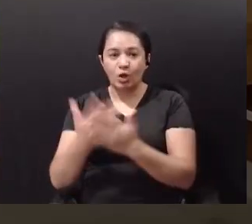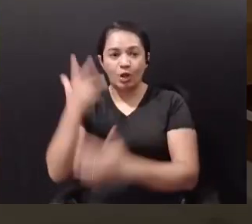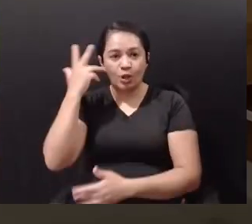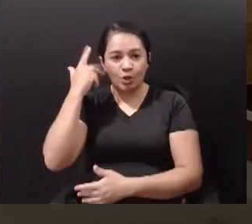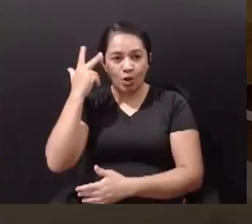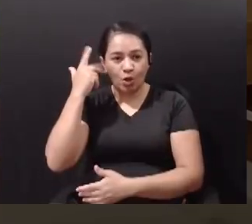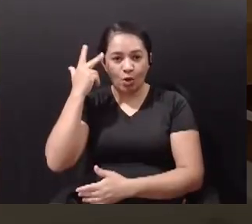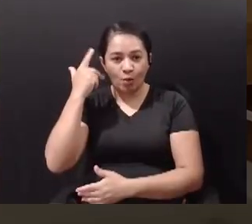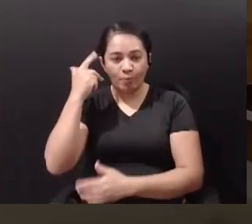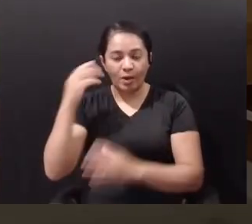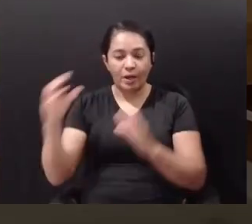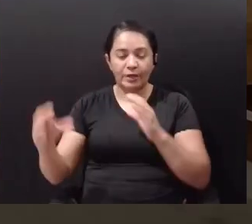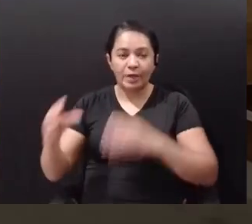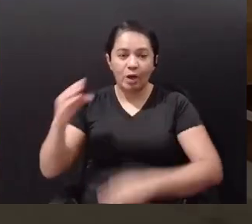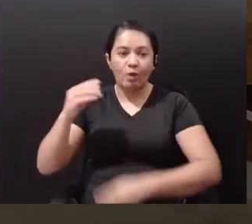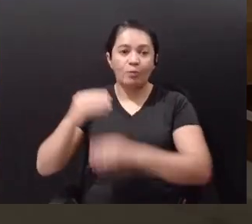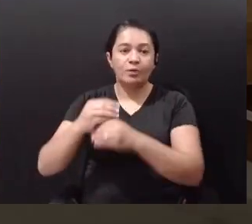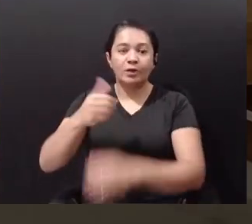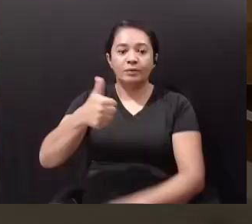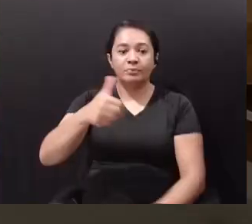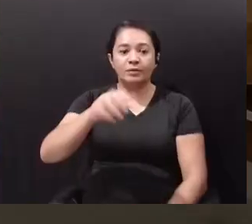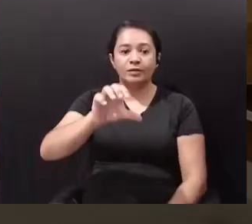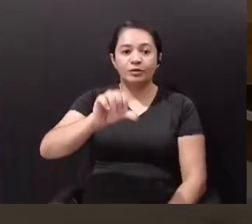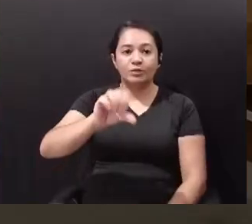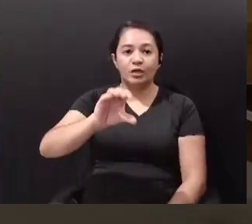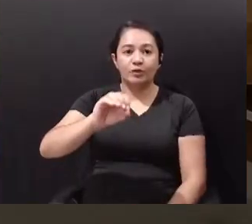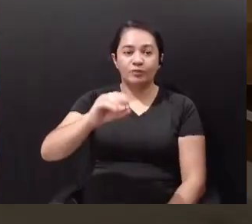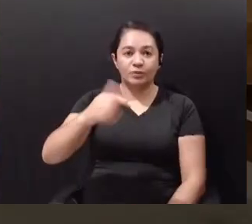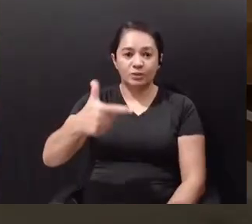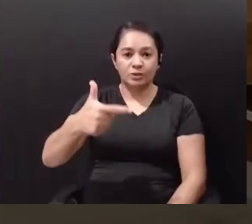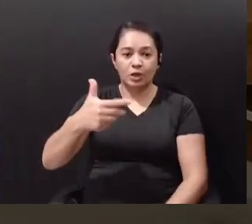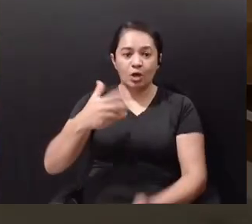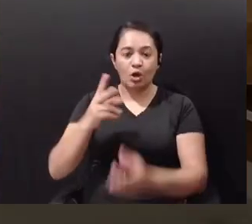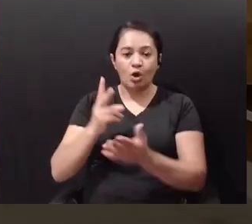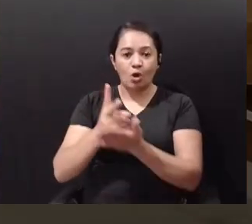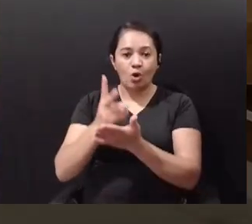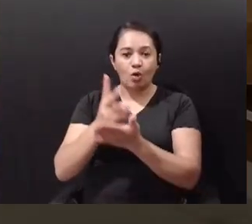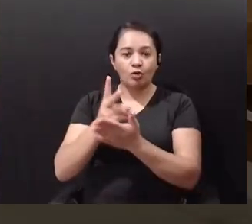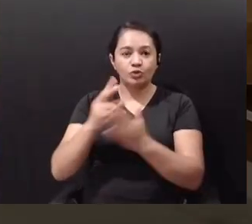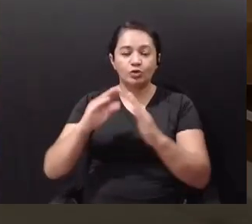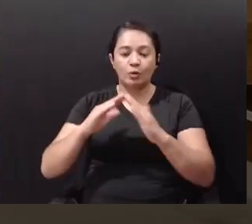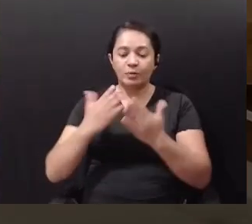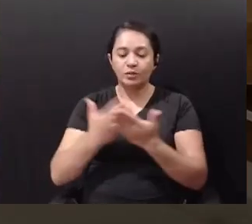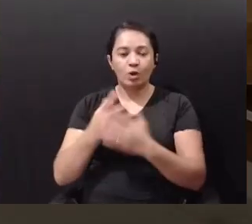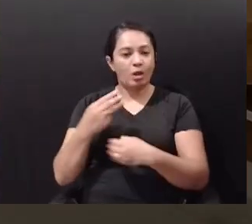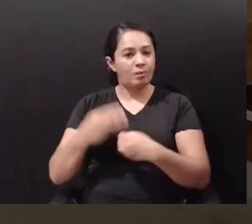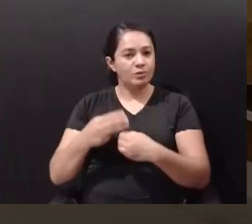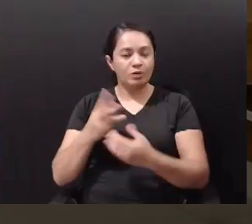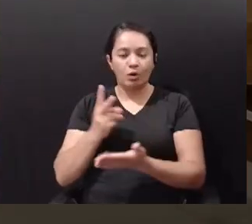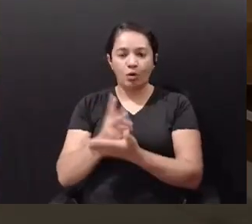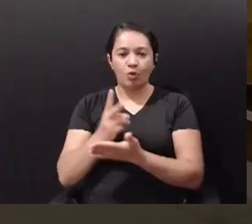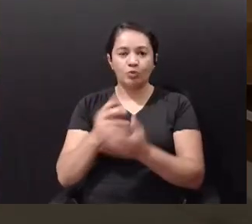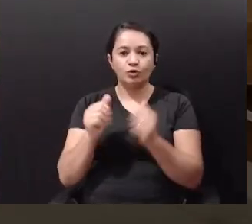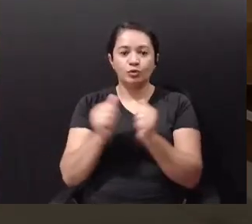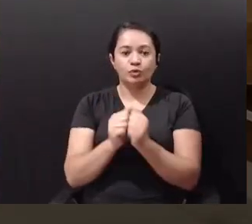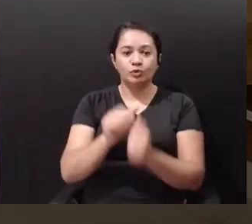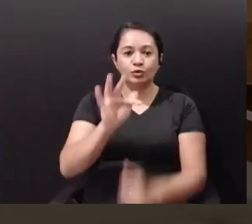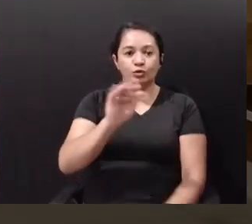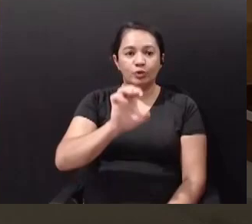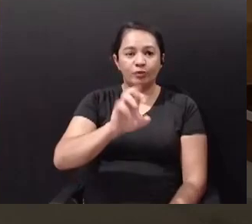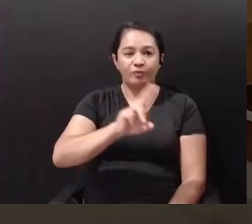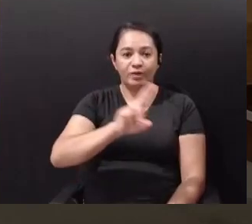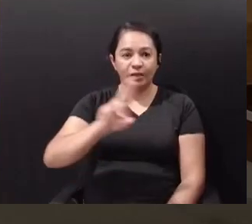complementar, em 1902, ela continua sendo uma escola municipal, Hélio Ferreira Penteado. Então,